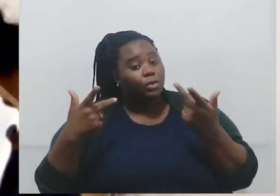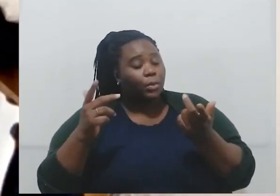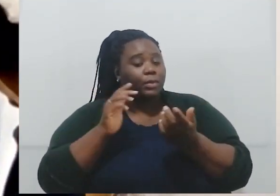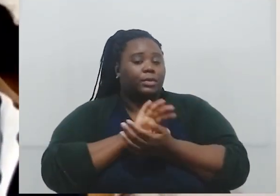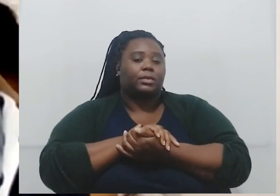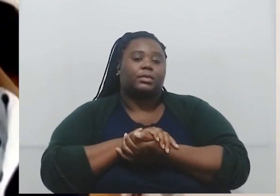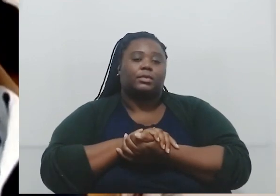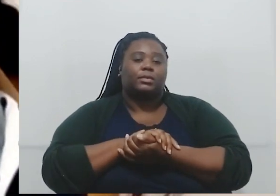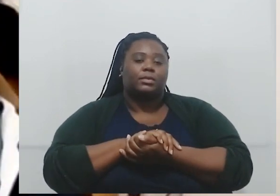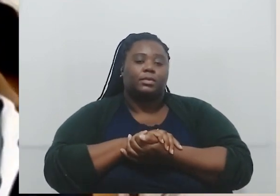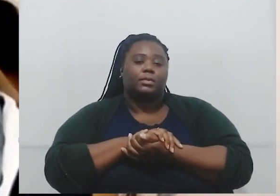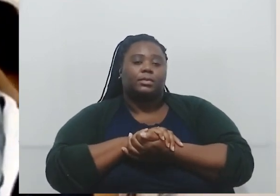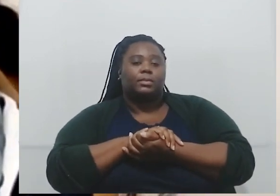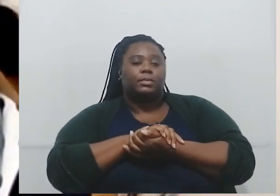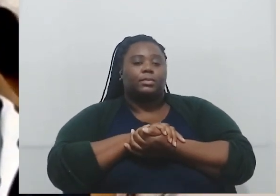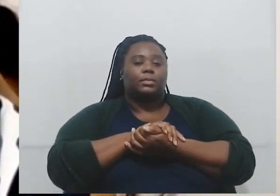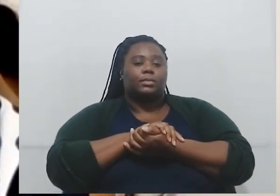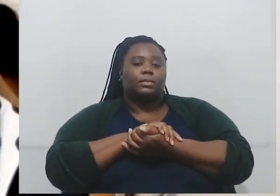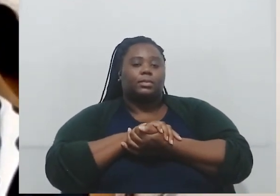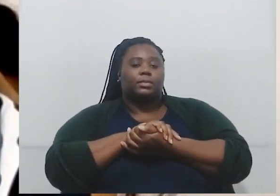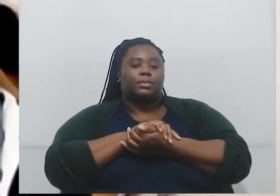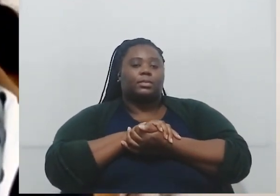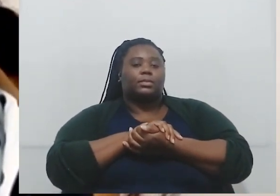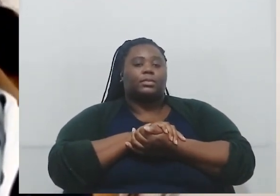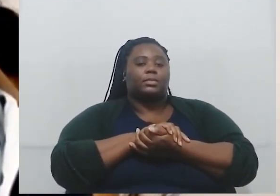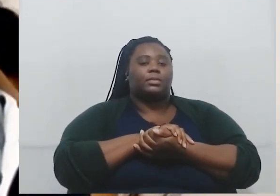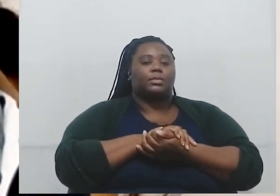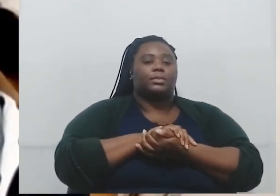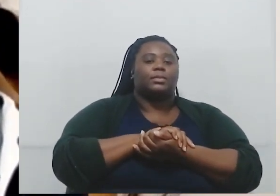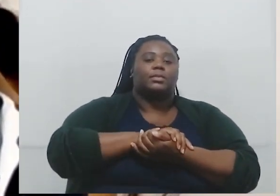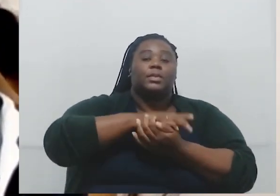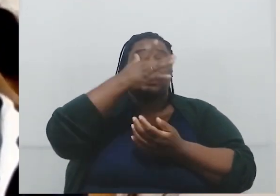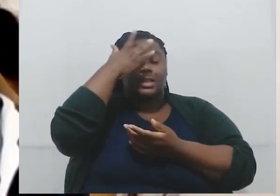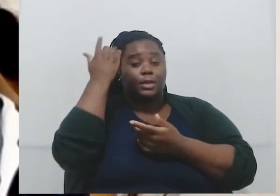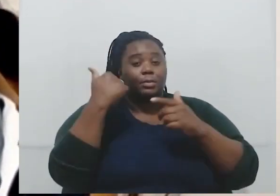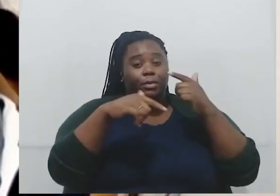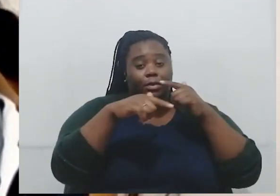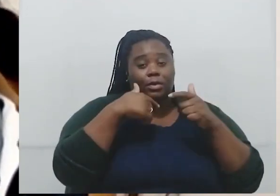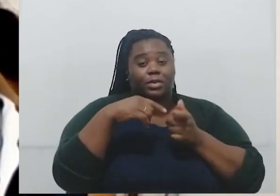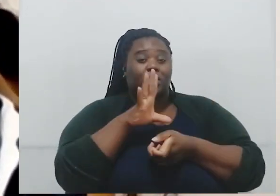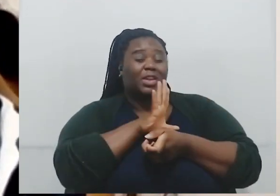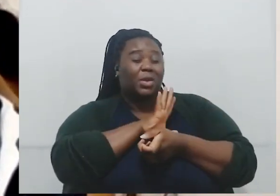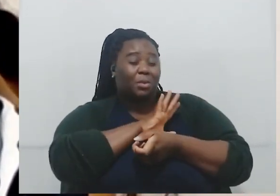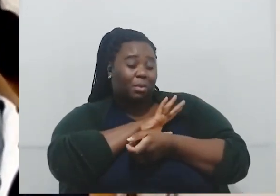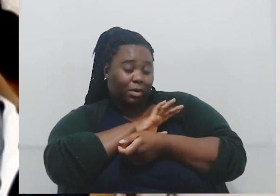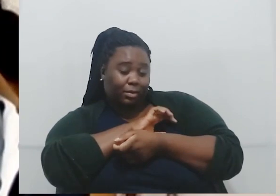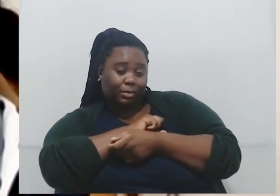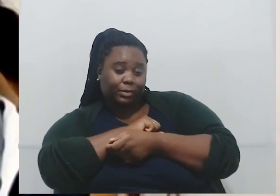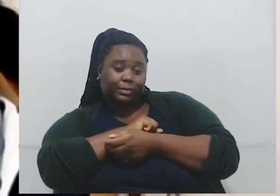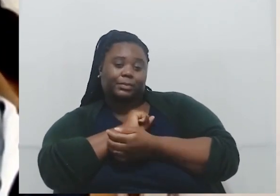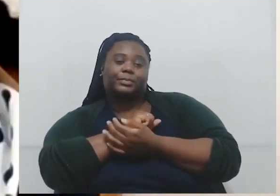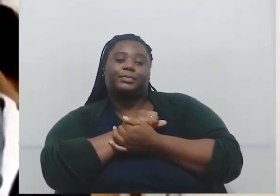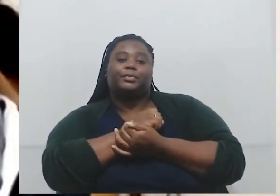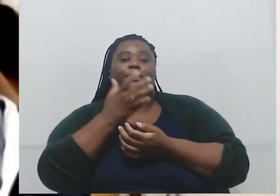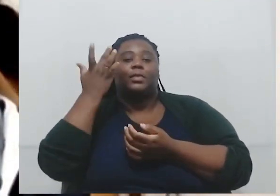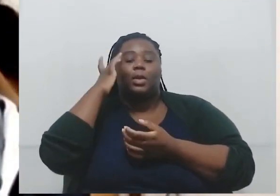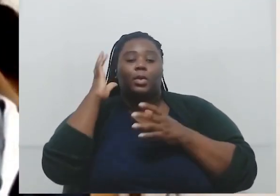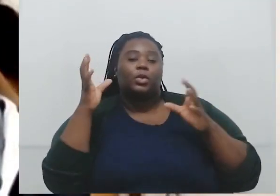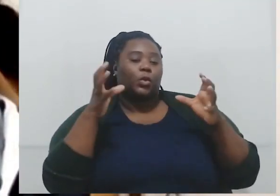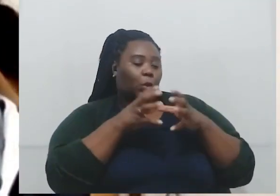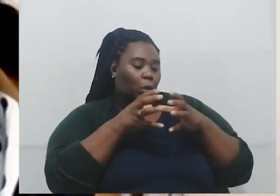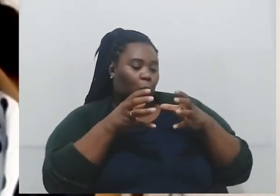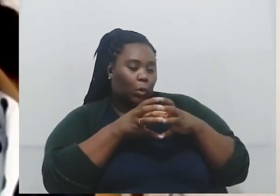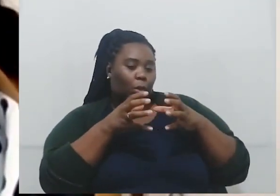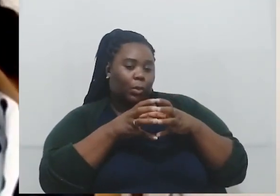Das pessoas que eu trabalho e que eu amo muito, eu acho que as pessoas dos meus grupos e colaboradores são